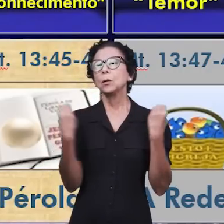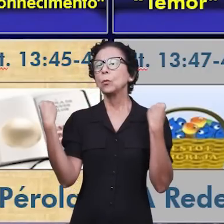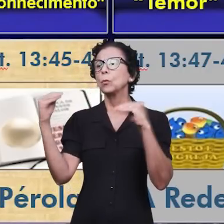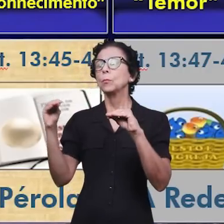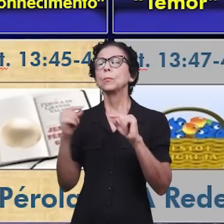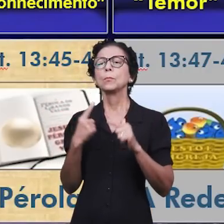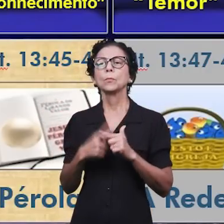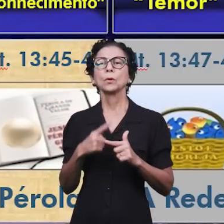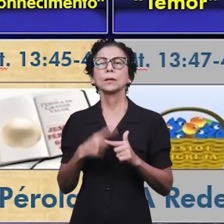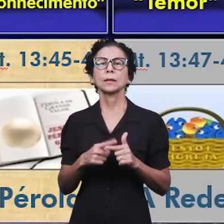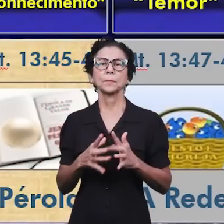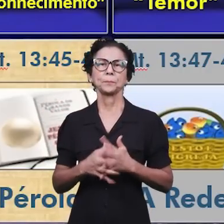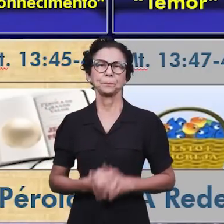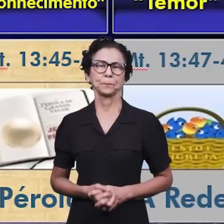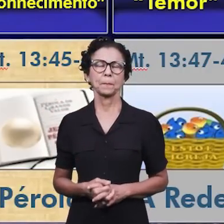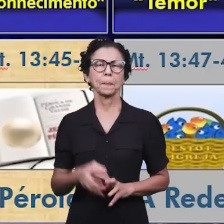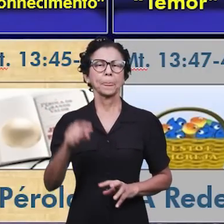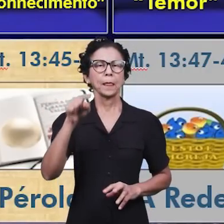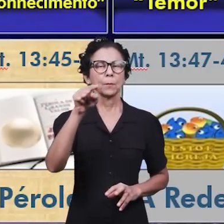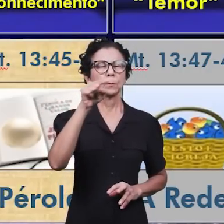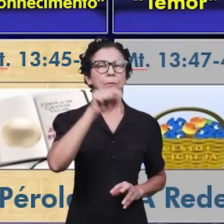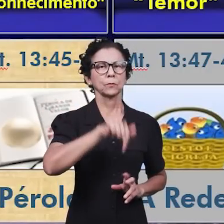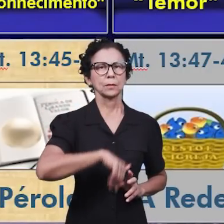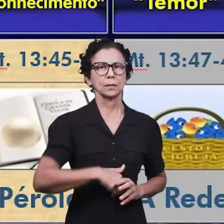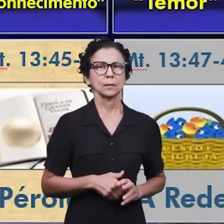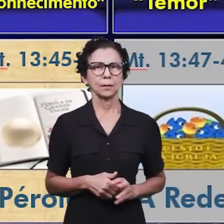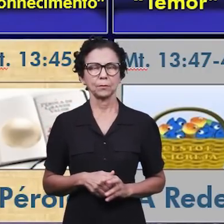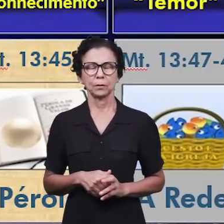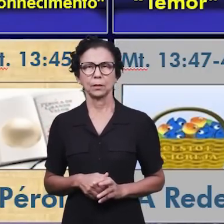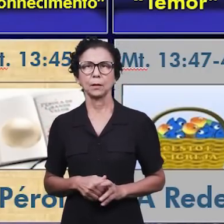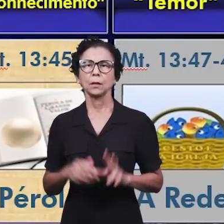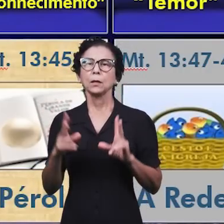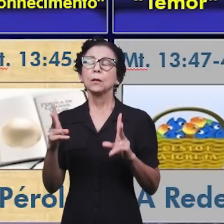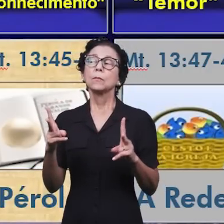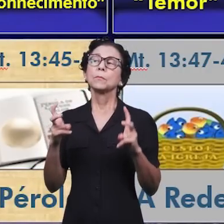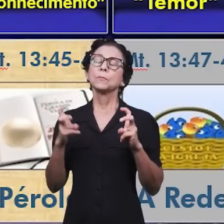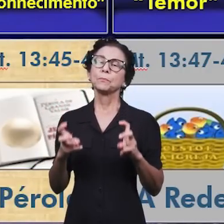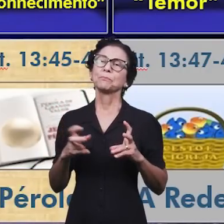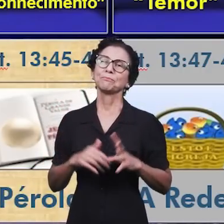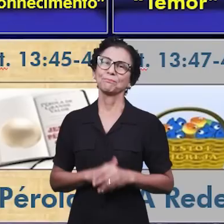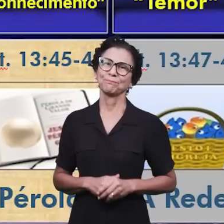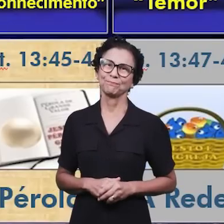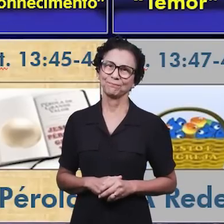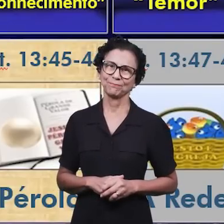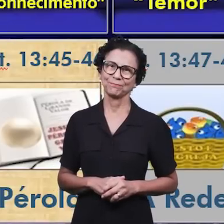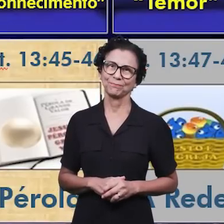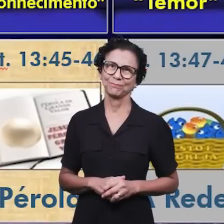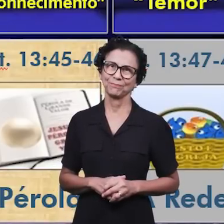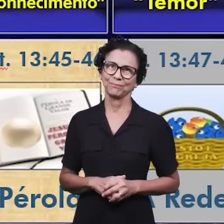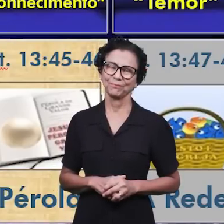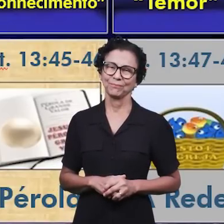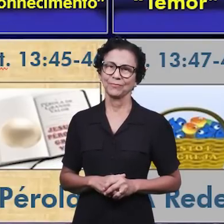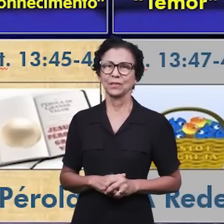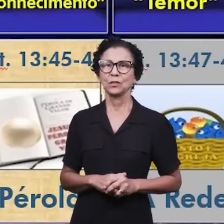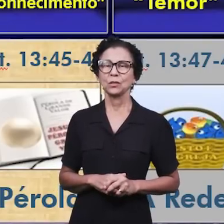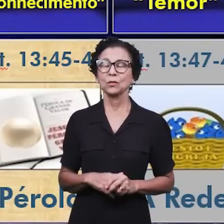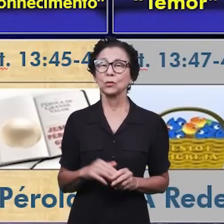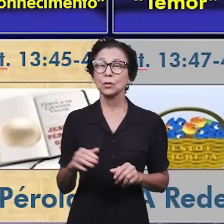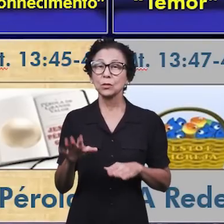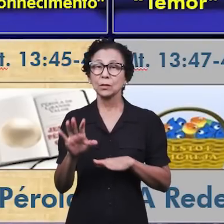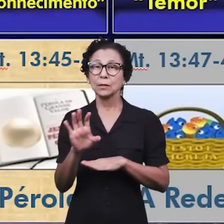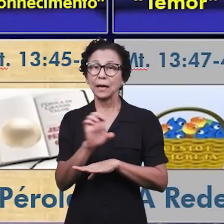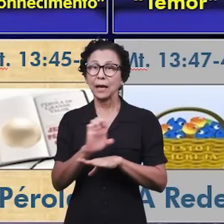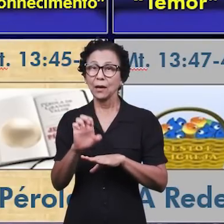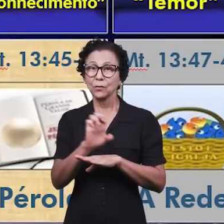as parábolas. Por que nós estamos colocando isso aí agora? É para você perceber o que nós estamos falando aqui. Nós estamos na